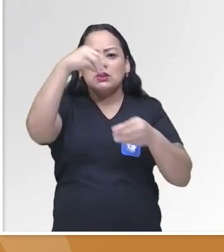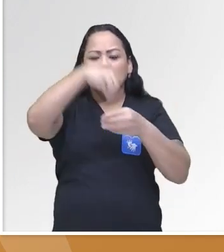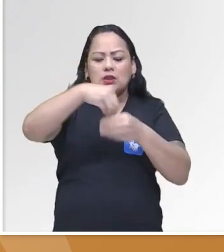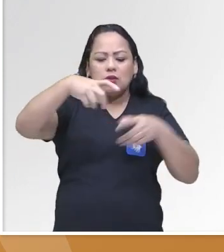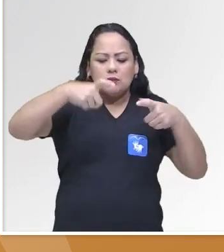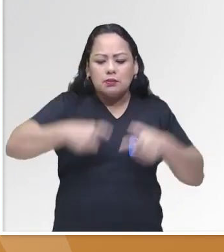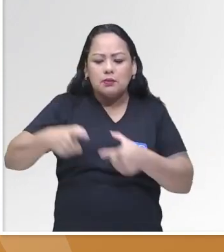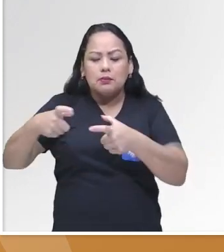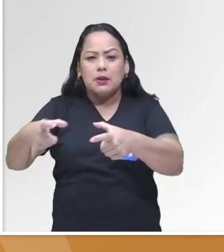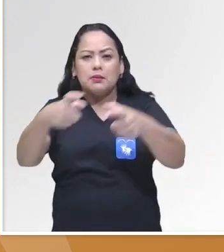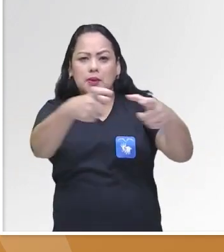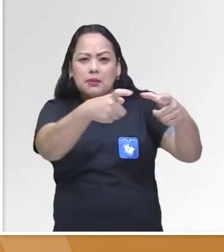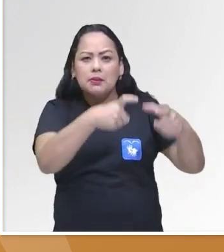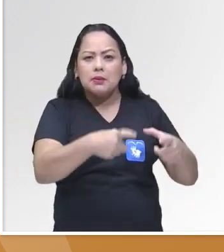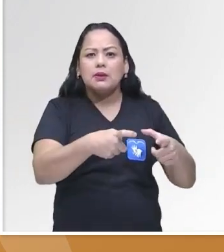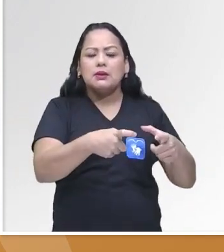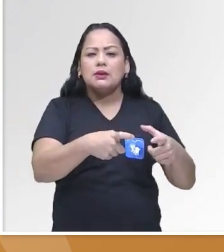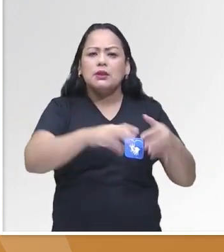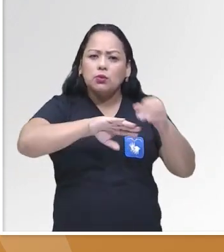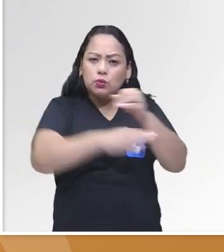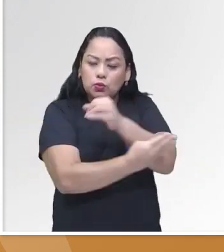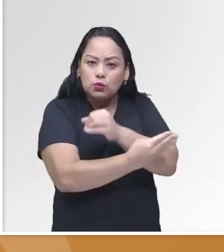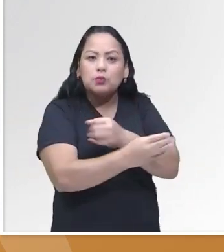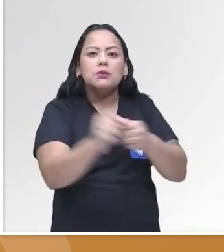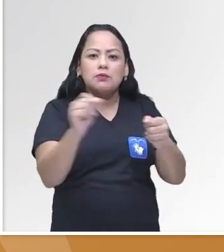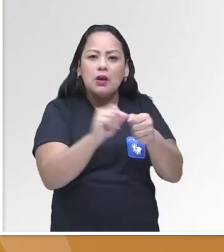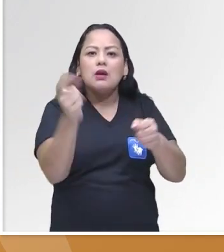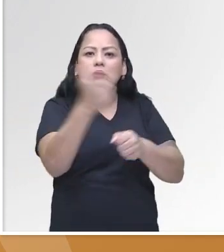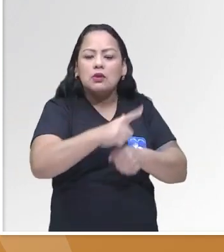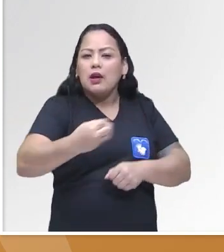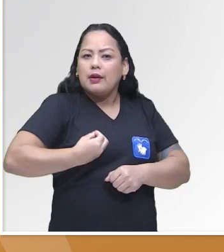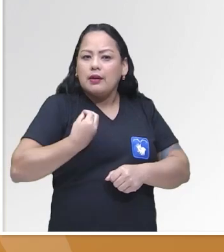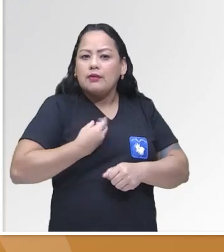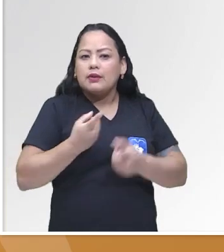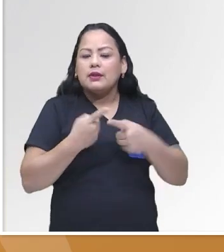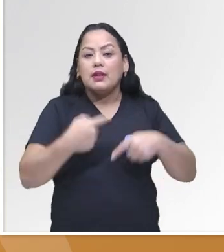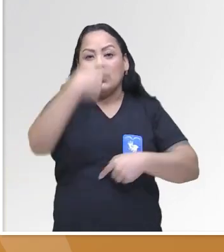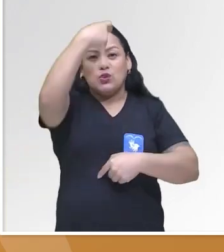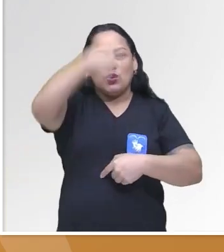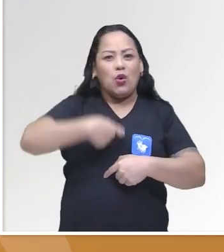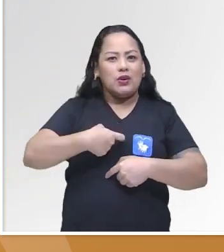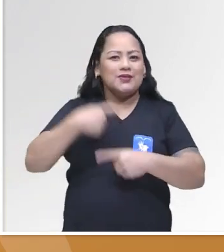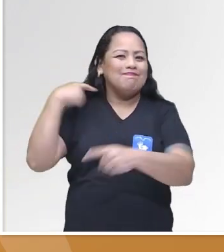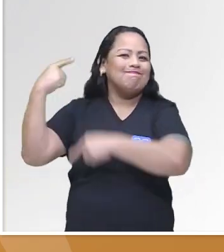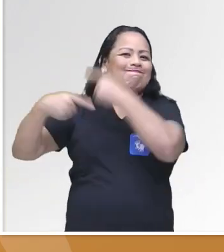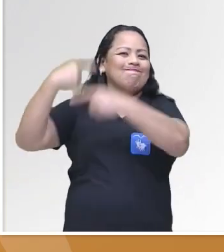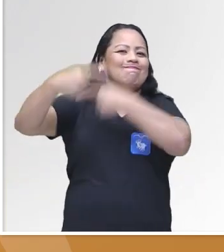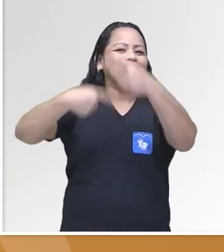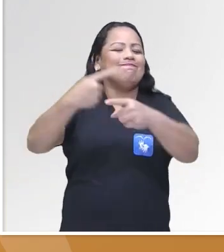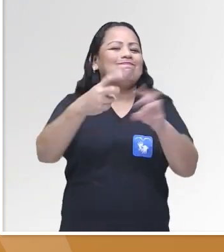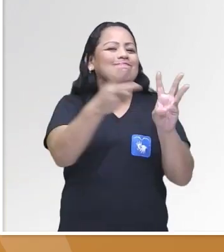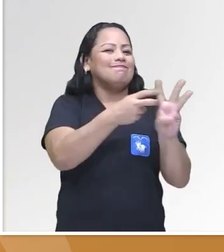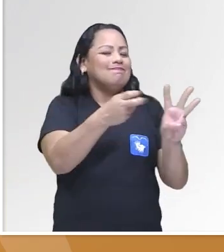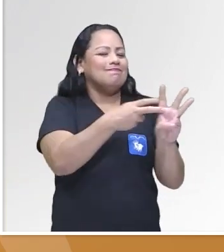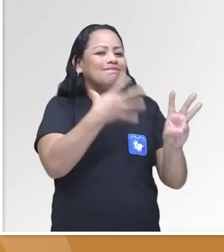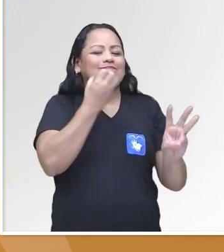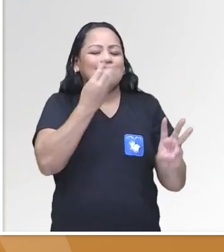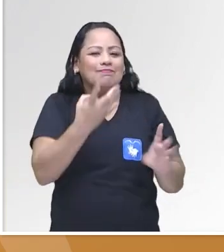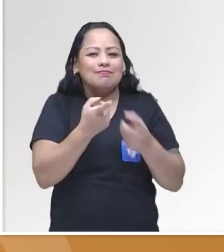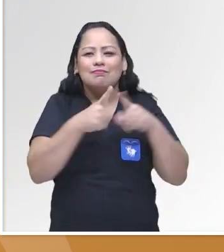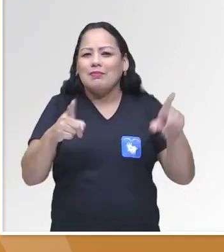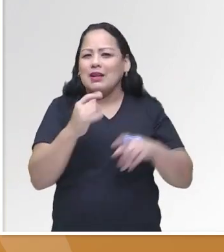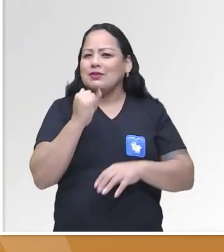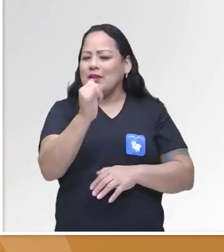áreas, dentro desses costumes. Nós podemos dizer que somos descendentes de índios, beleza, mas não